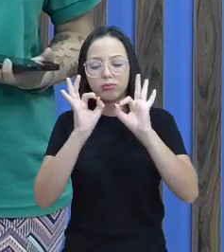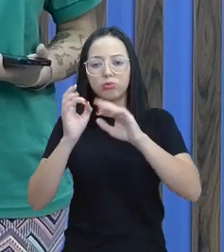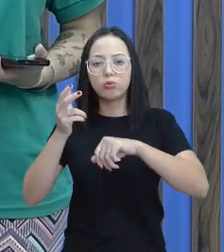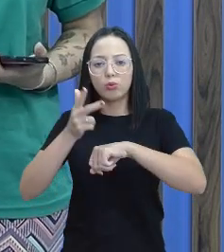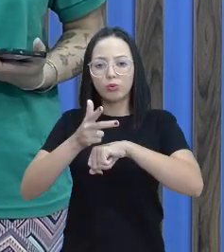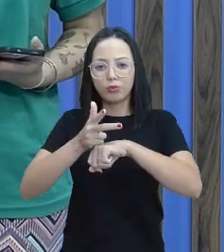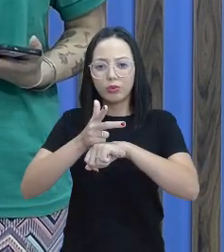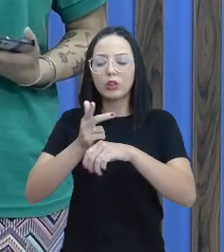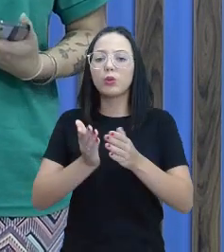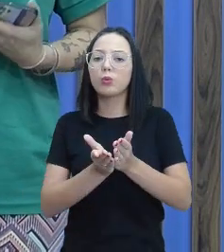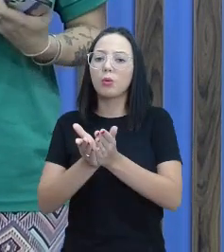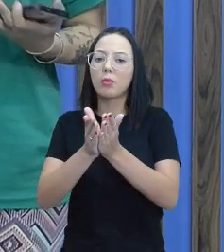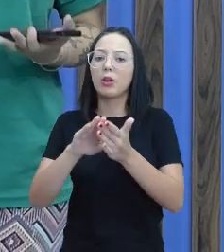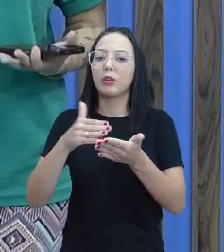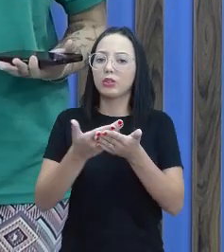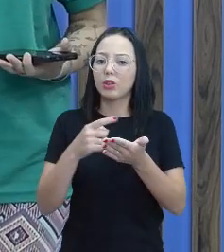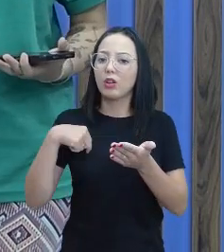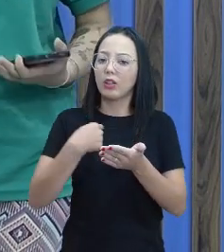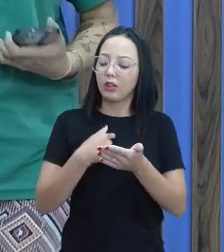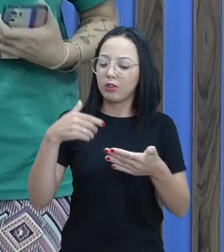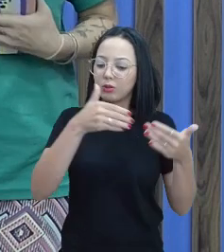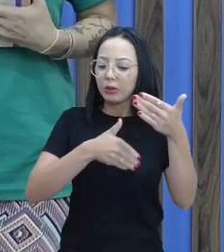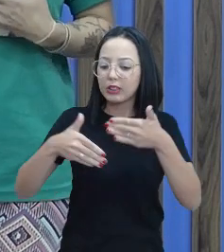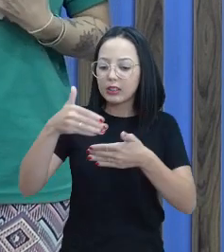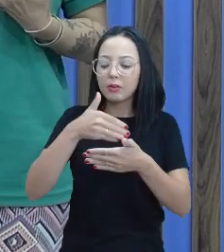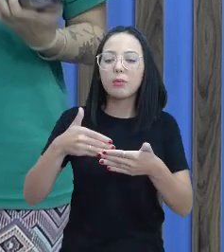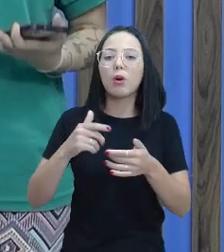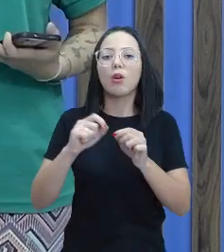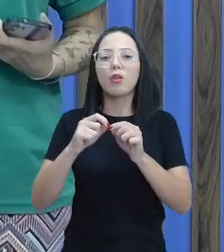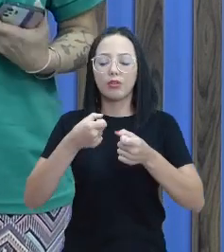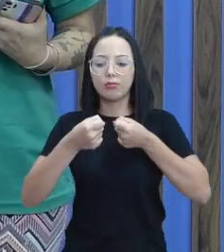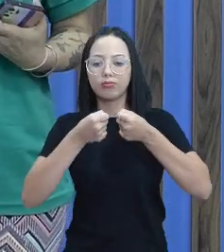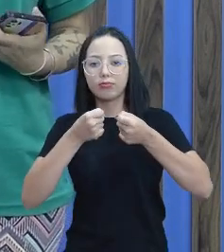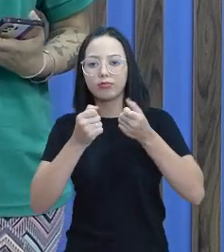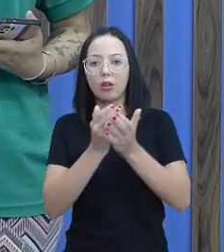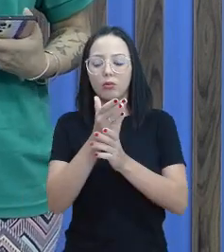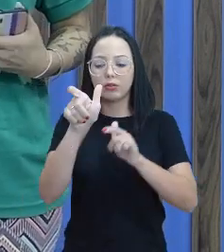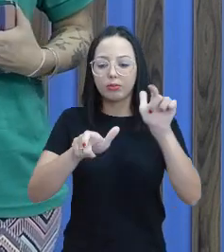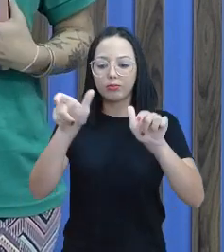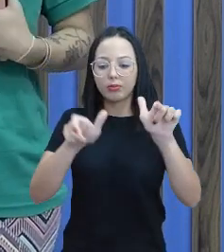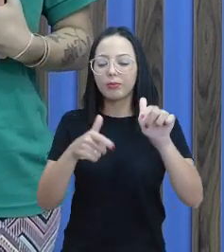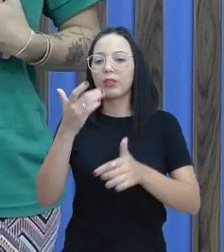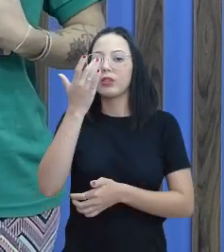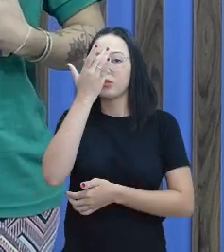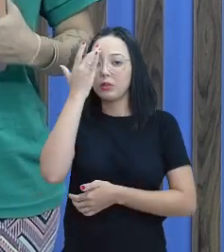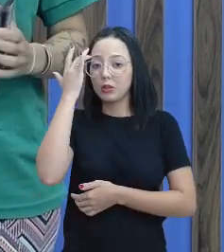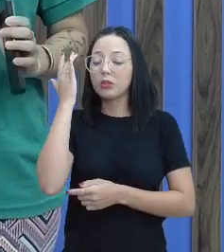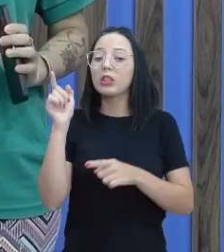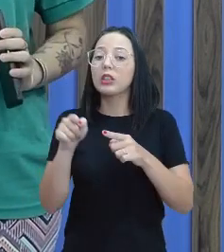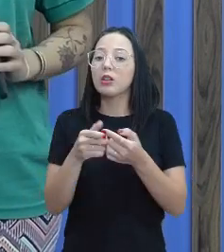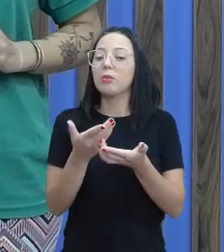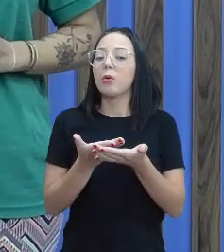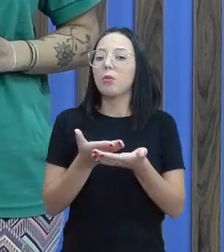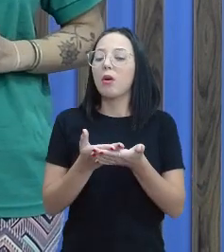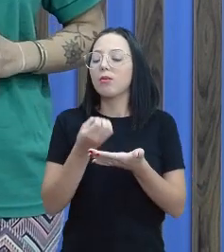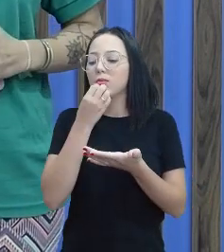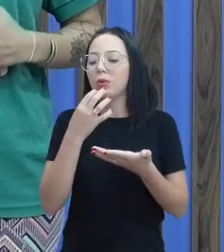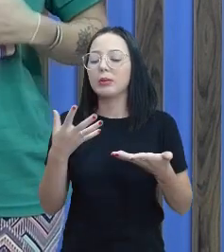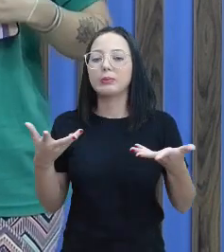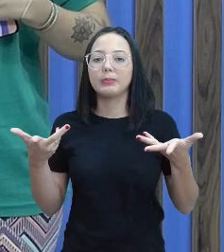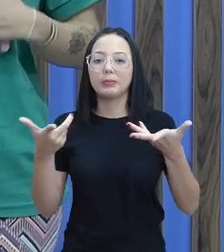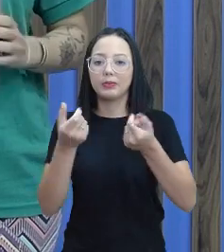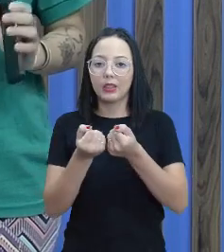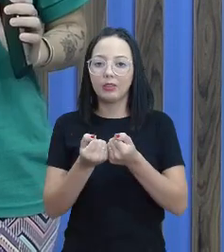Barco Escola, que a gente participou, fez entrevista com algumas pessoas e numa aula bem